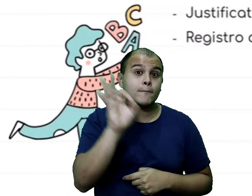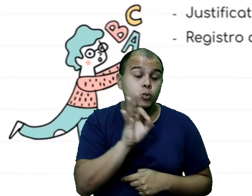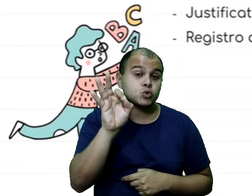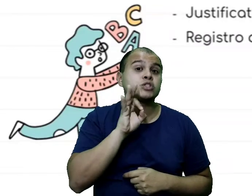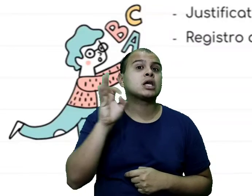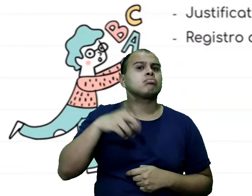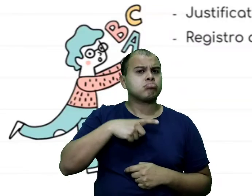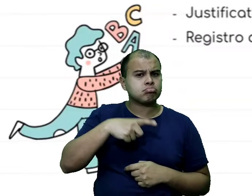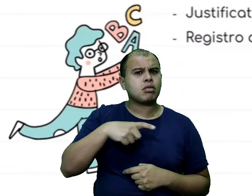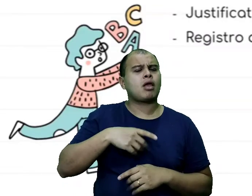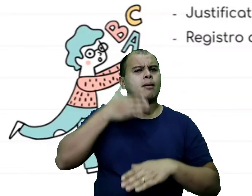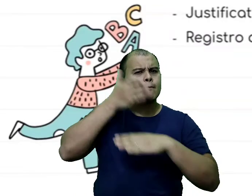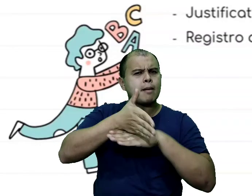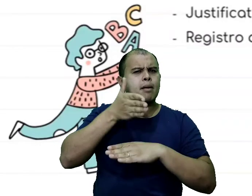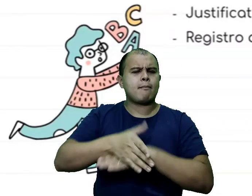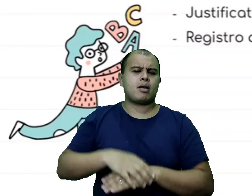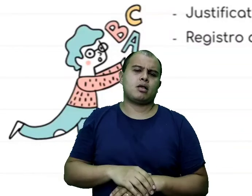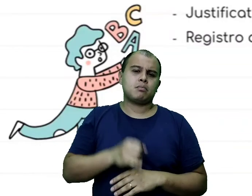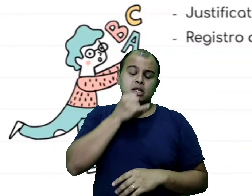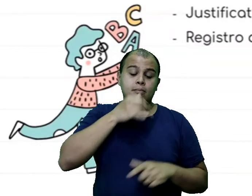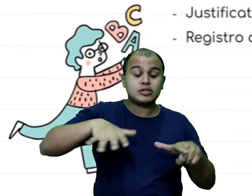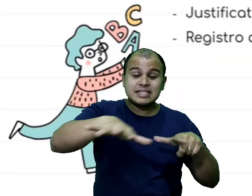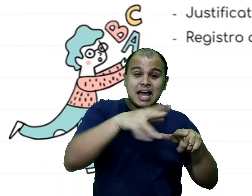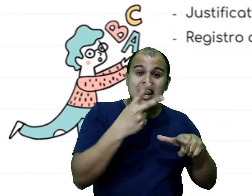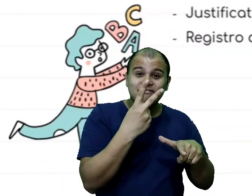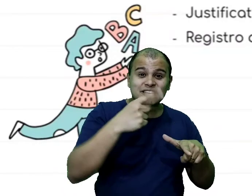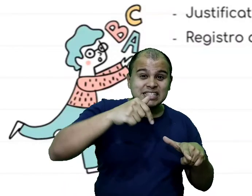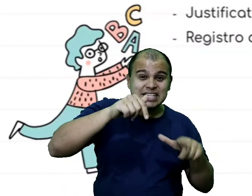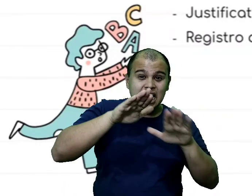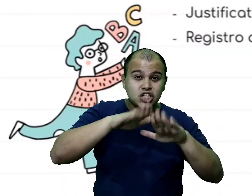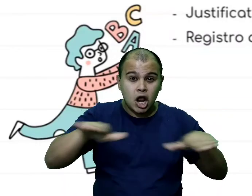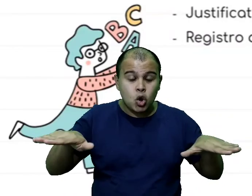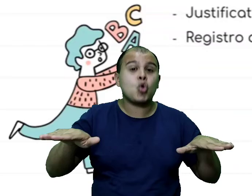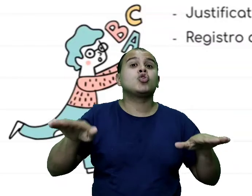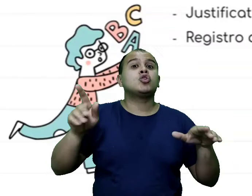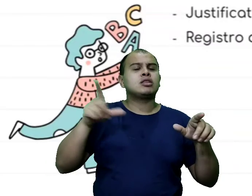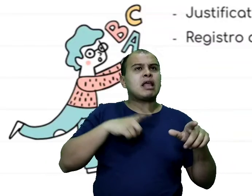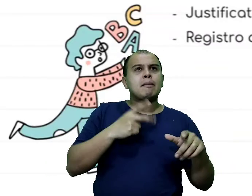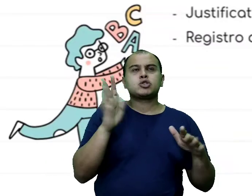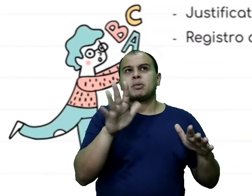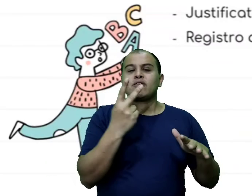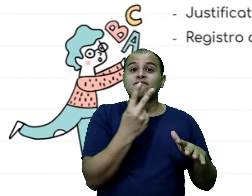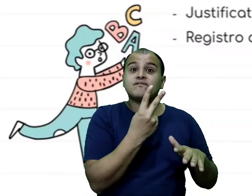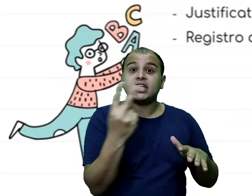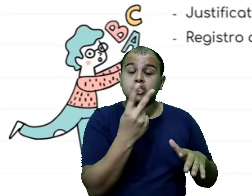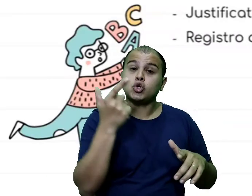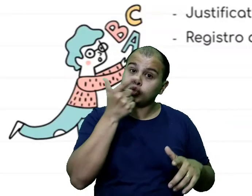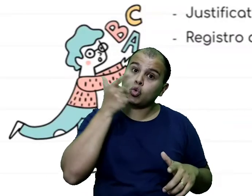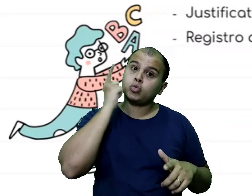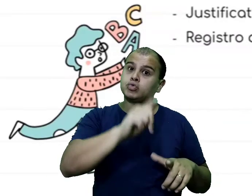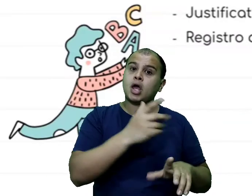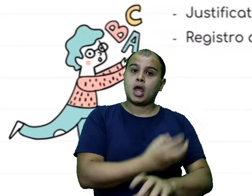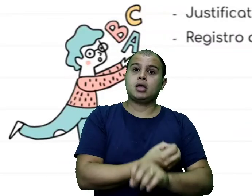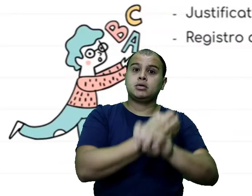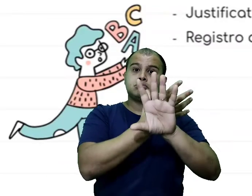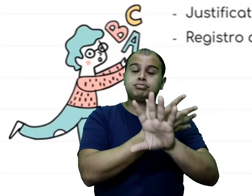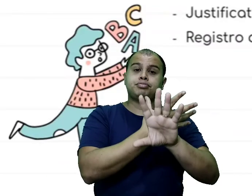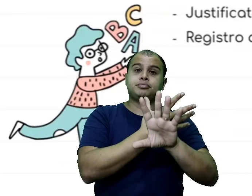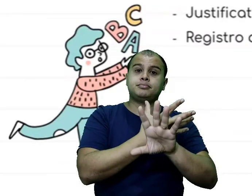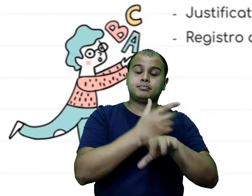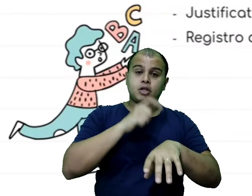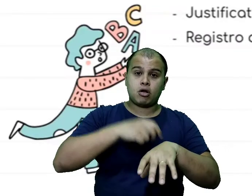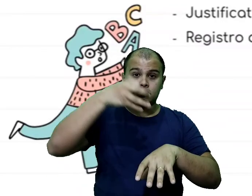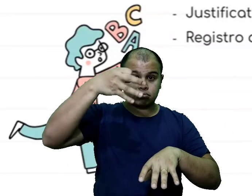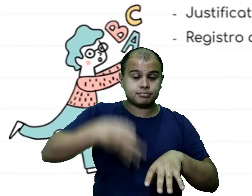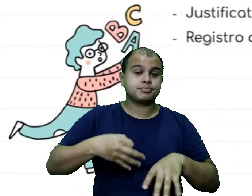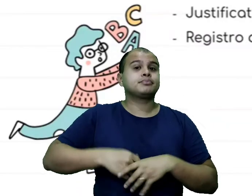tudo direitinho ali, e numa sala com 27 alunos, 22, 23 participando das atividades online também.